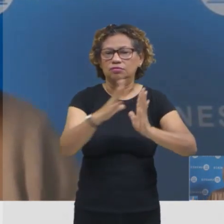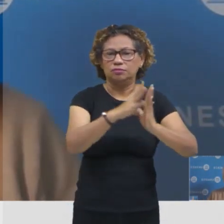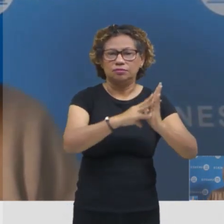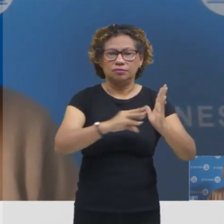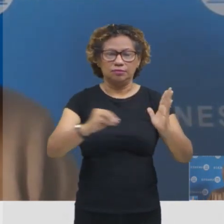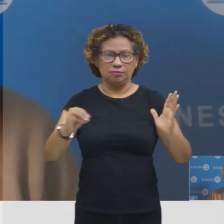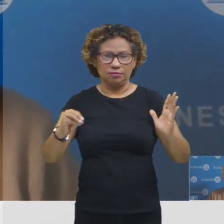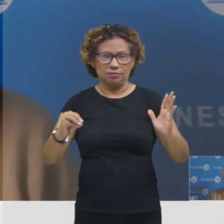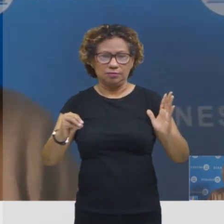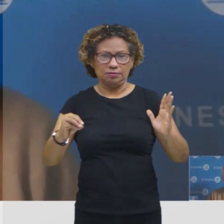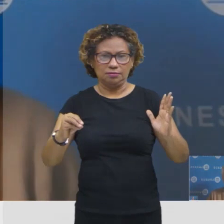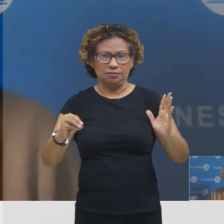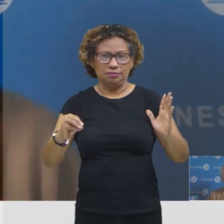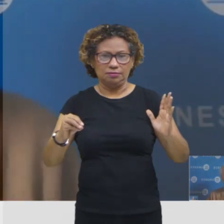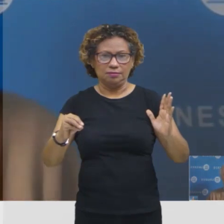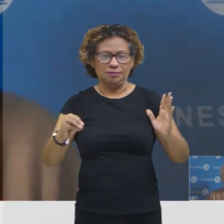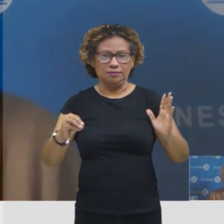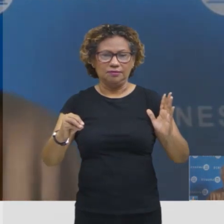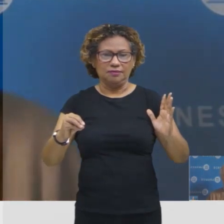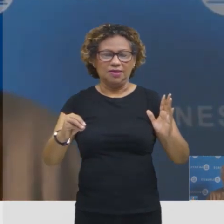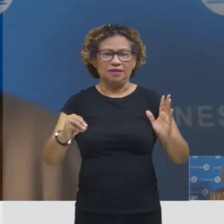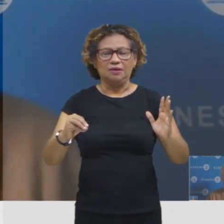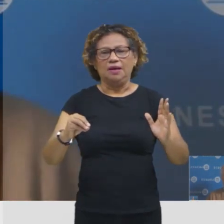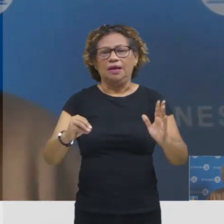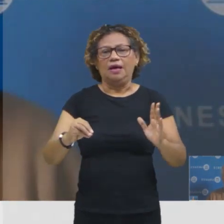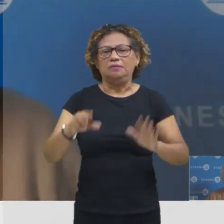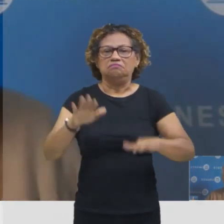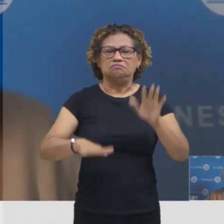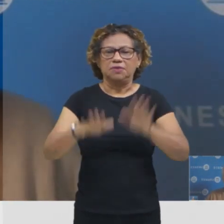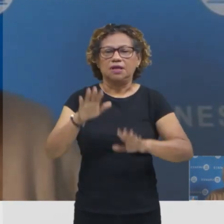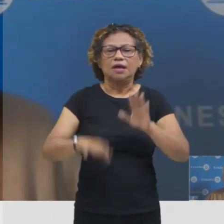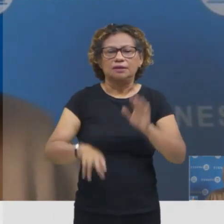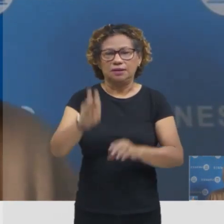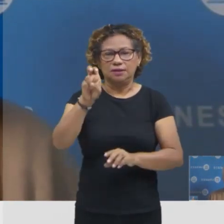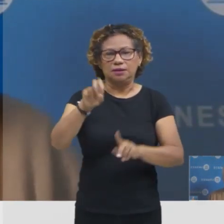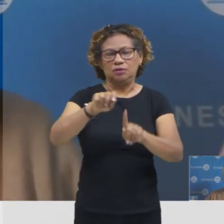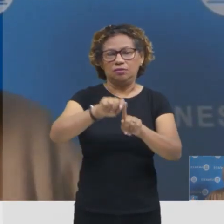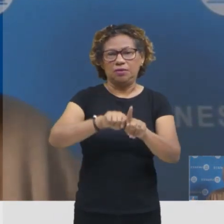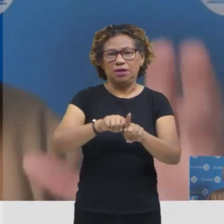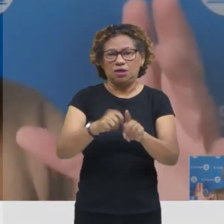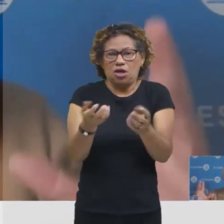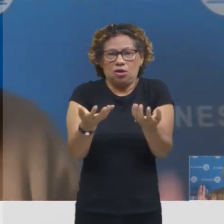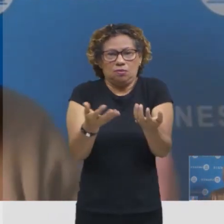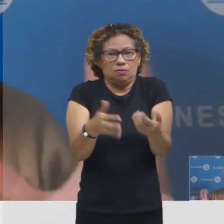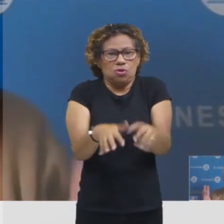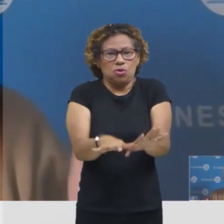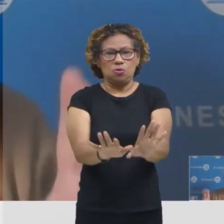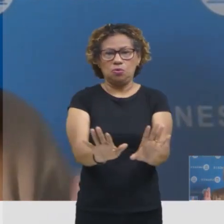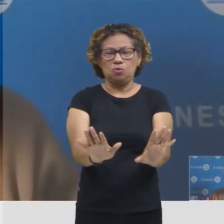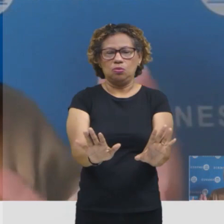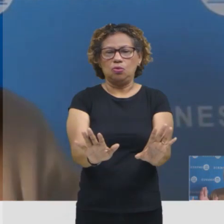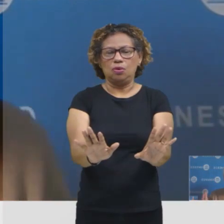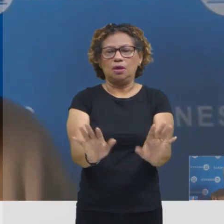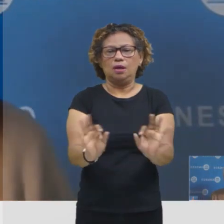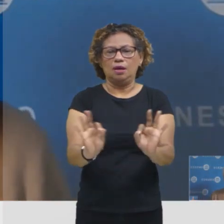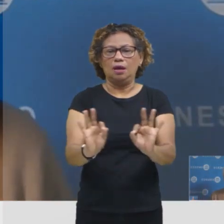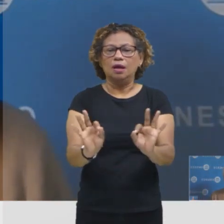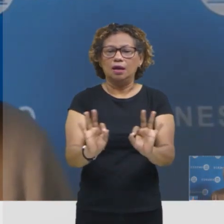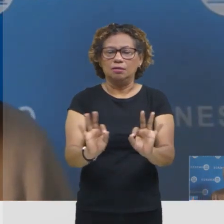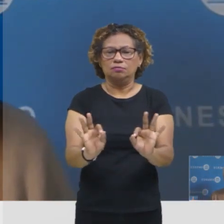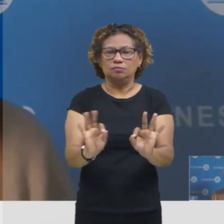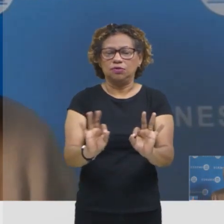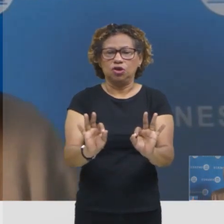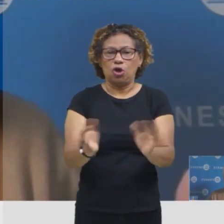uma situação excepcional daqui a 4 ou 5 ou 6 meses. Eu não quero que o que se está a viver hoje